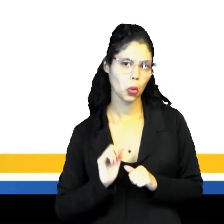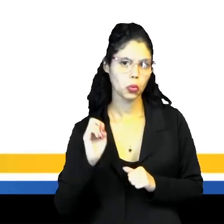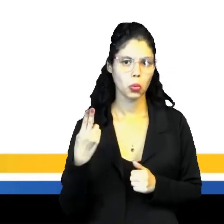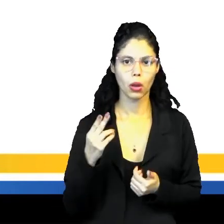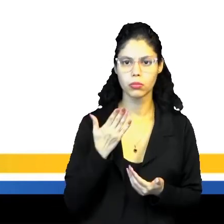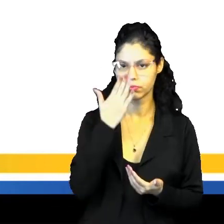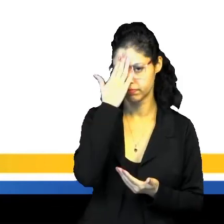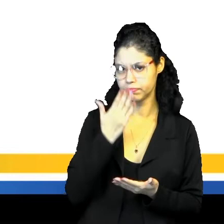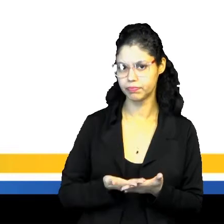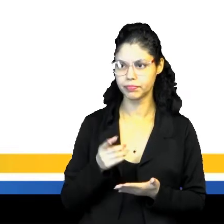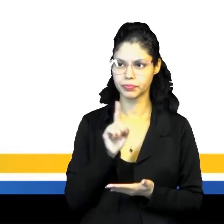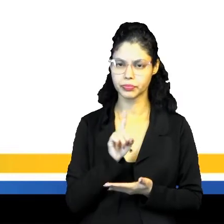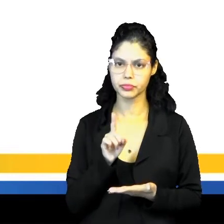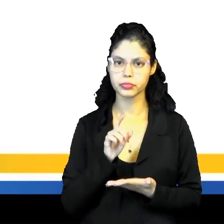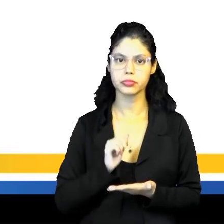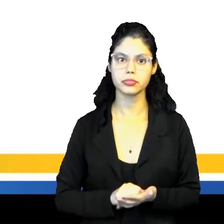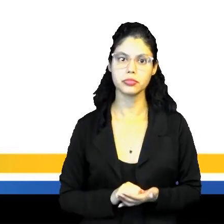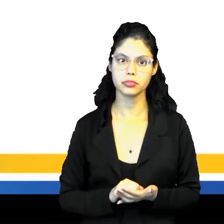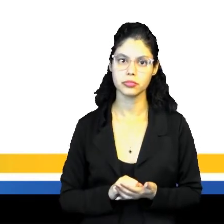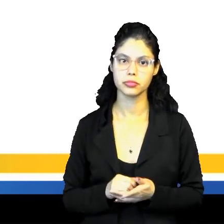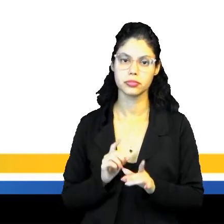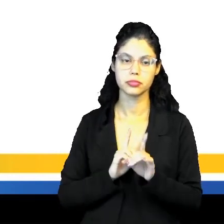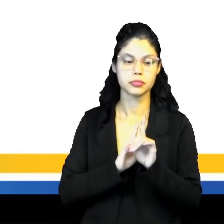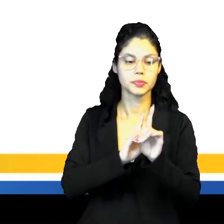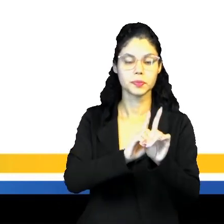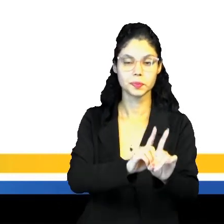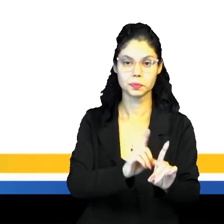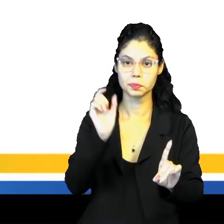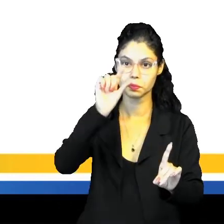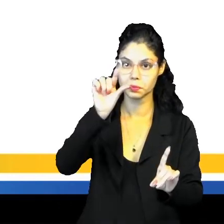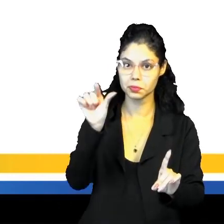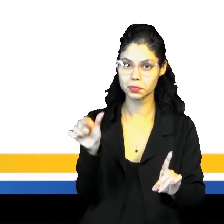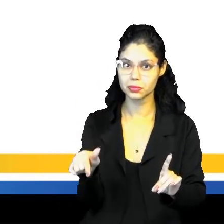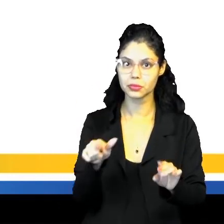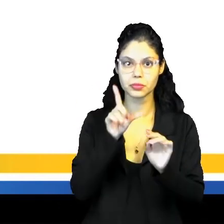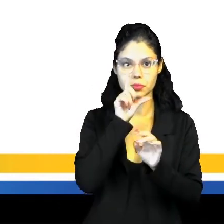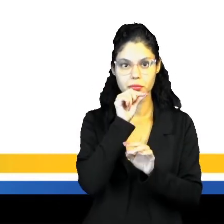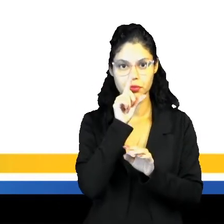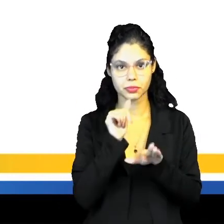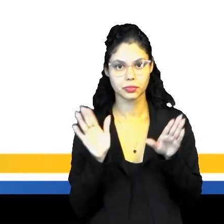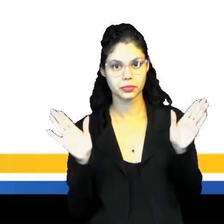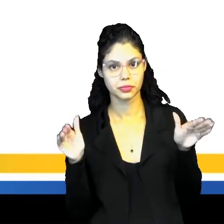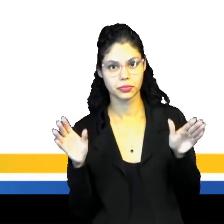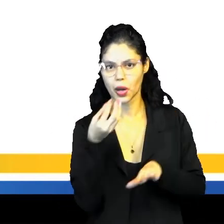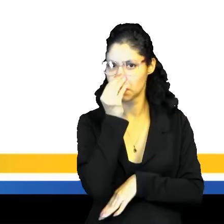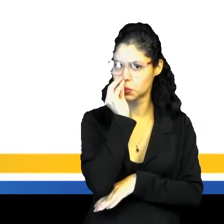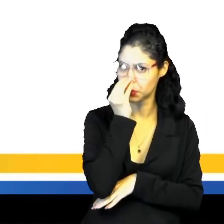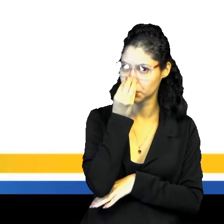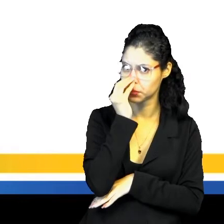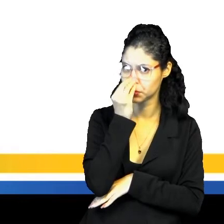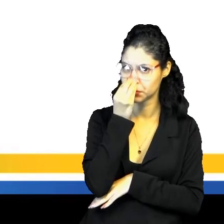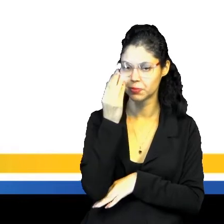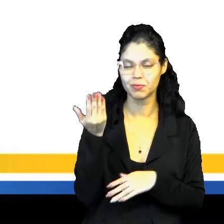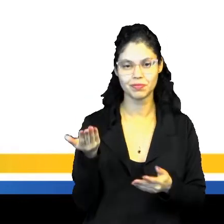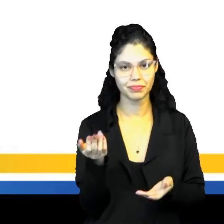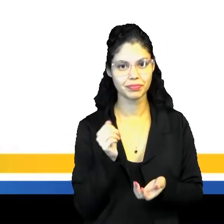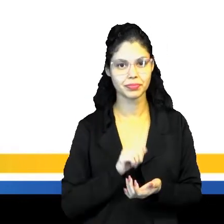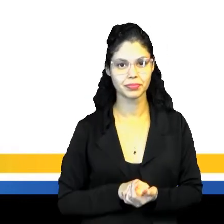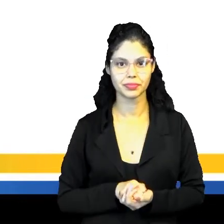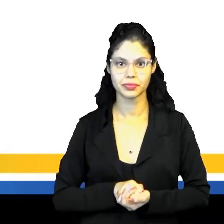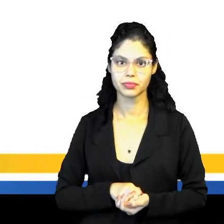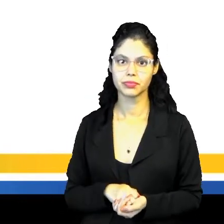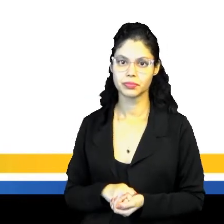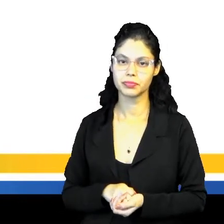né? Então, la luna me perseguia, a lua me perseguia. Né? Os pássaros nasciam palhaço. Ou seja, os palhaços